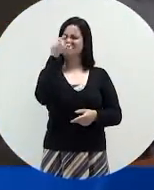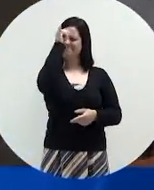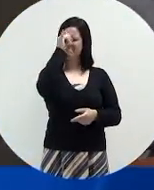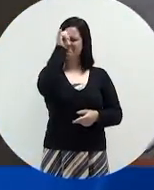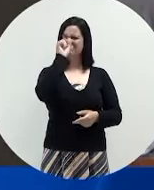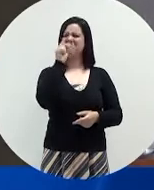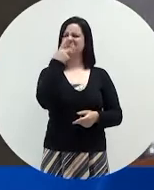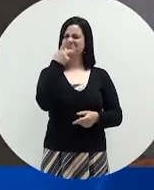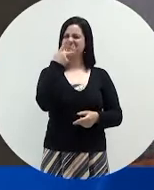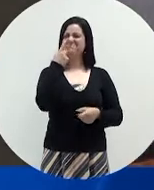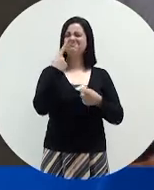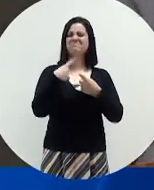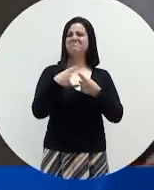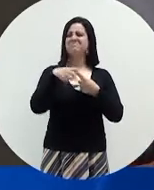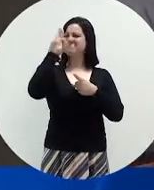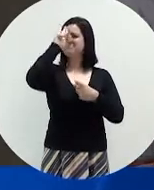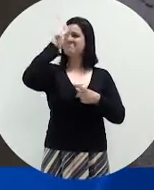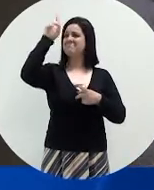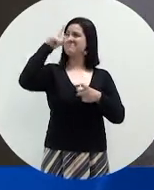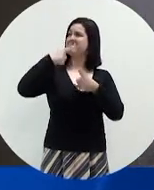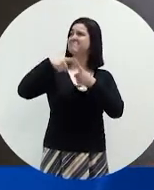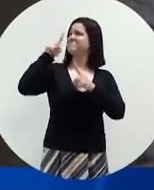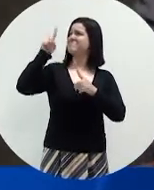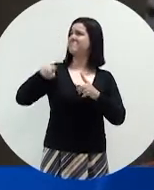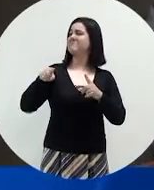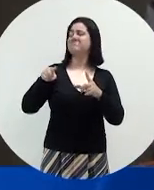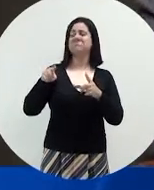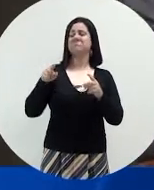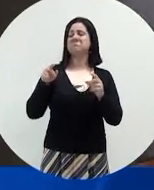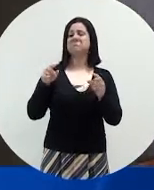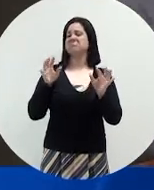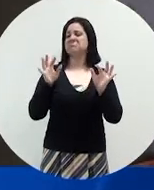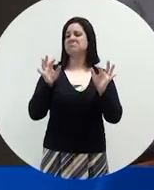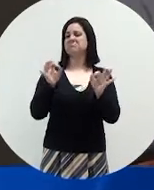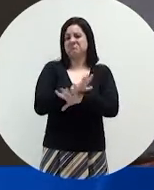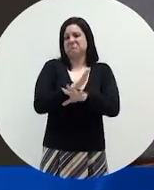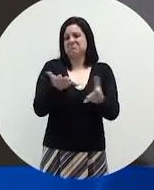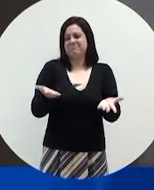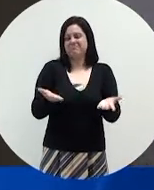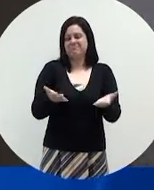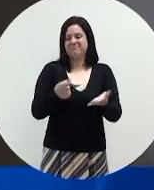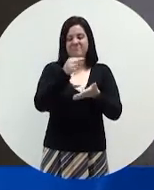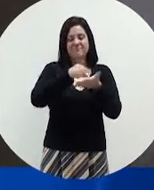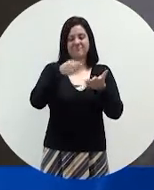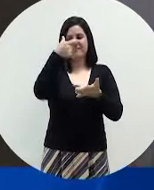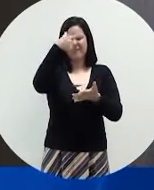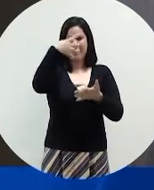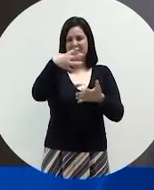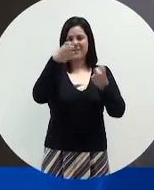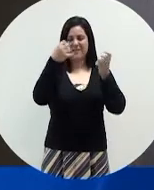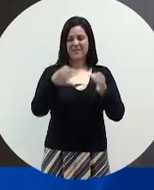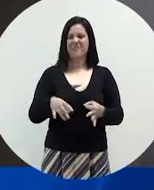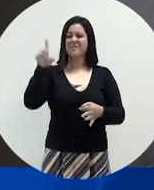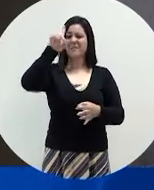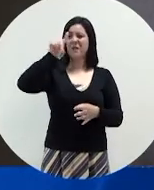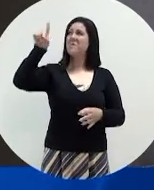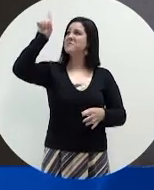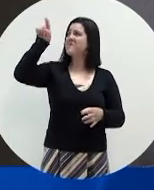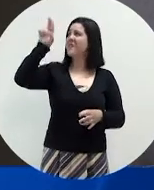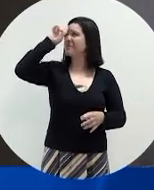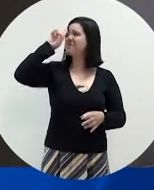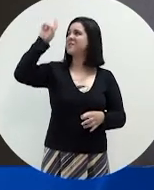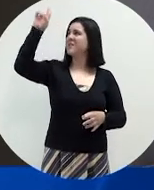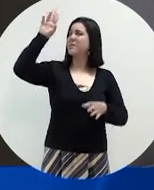É interessante, porque Ele é o dono, Ele é o Senhor, Ele manda.